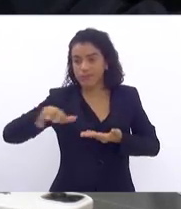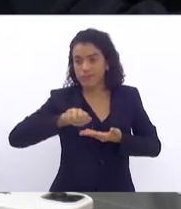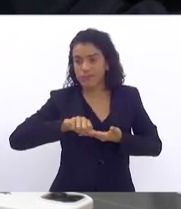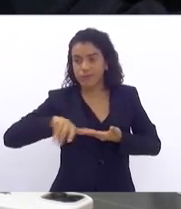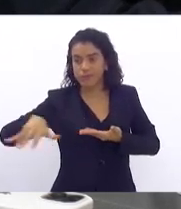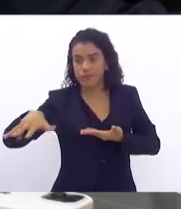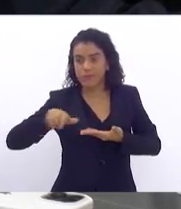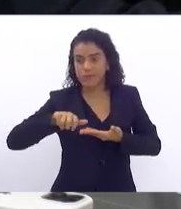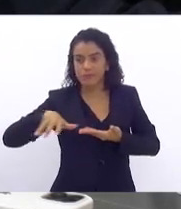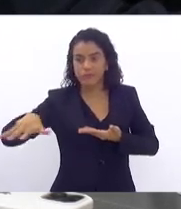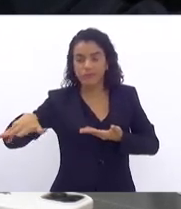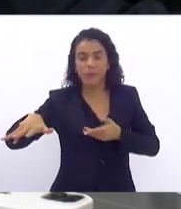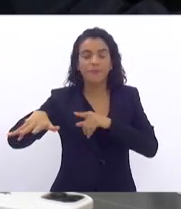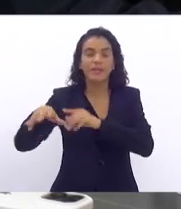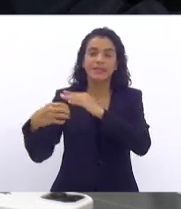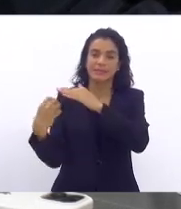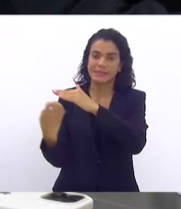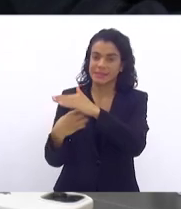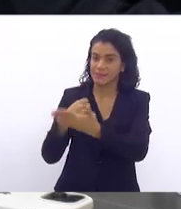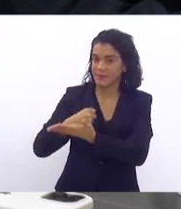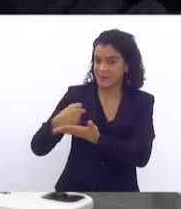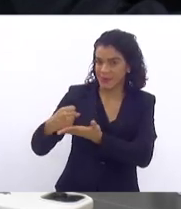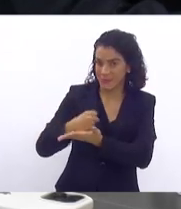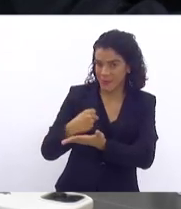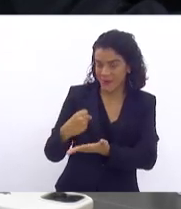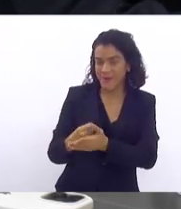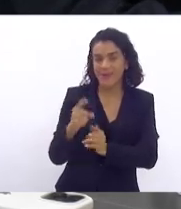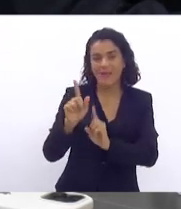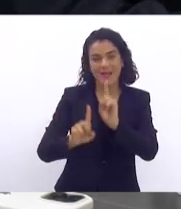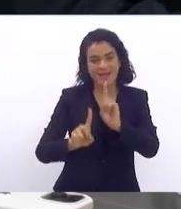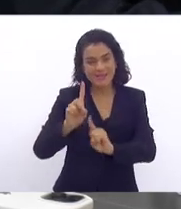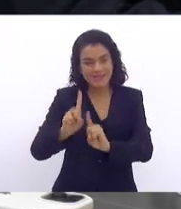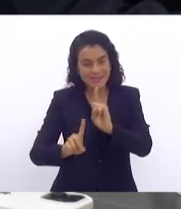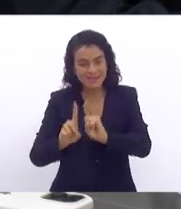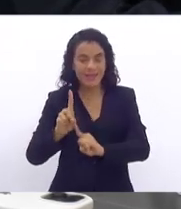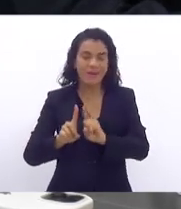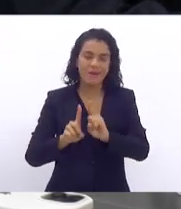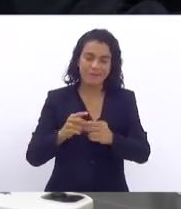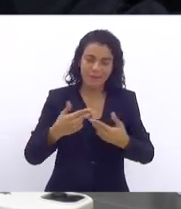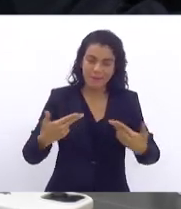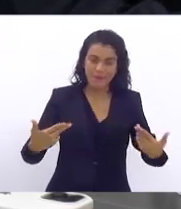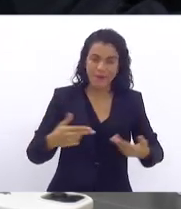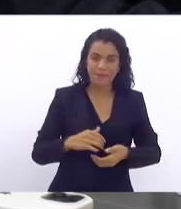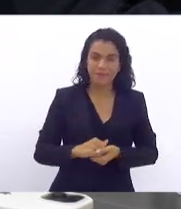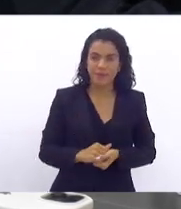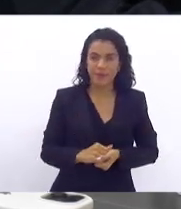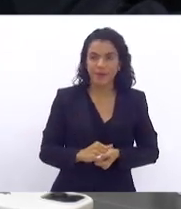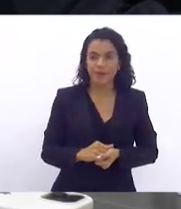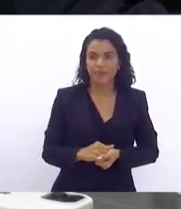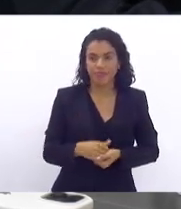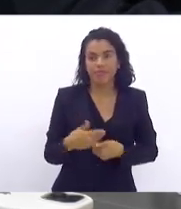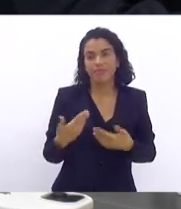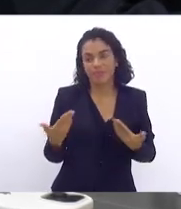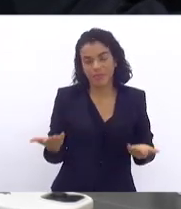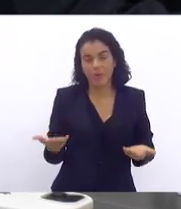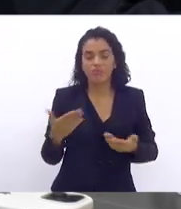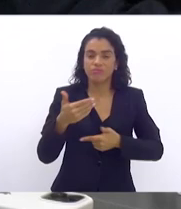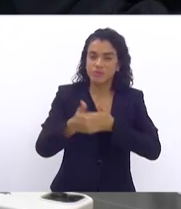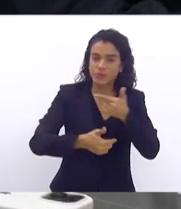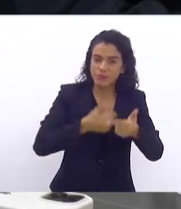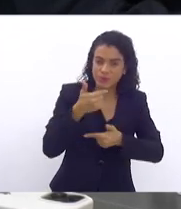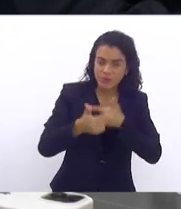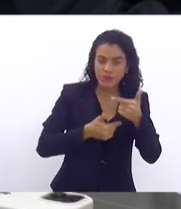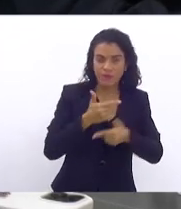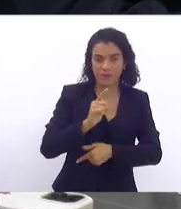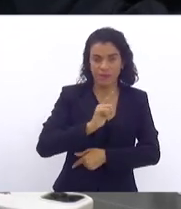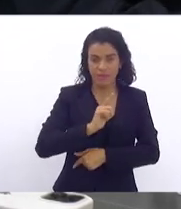por consequência, é feito nas empresas que participaram do leilão, dos consórcios que participaram do leilão. Então, por óbvio, como é um serviço que quem tem